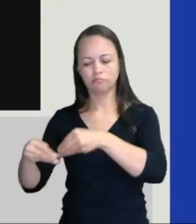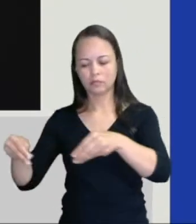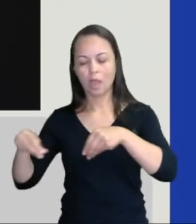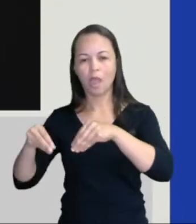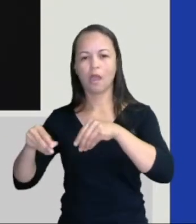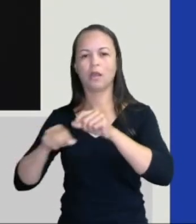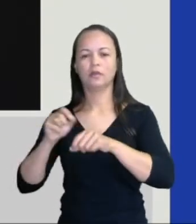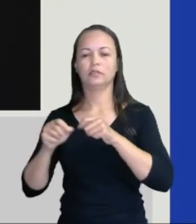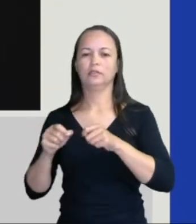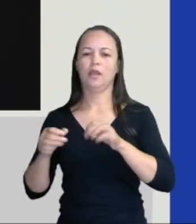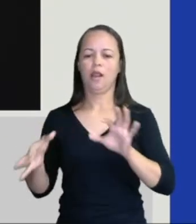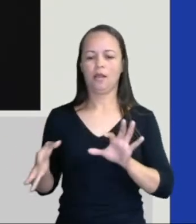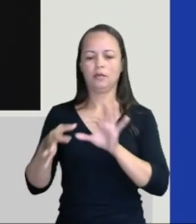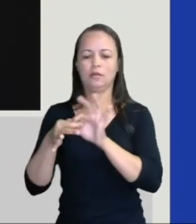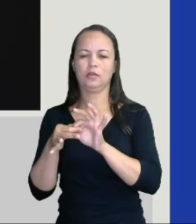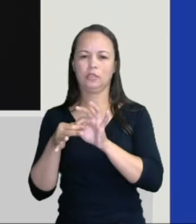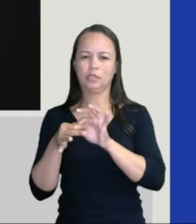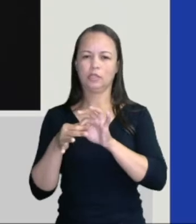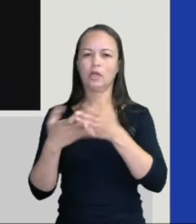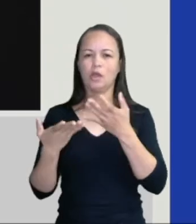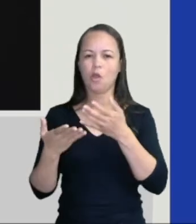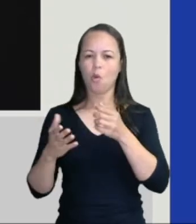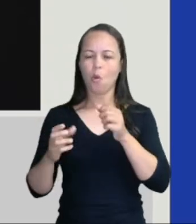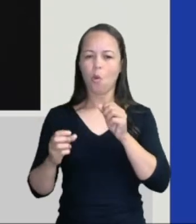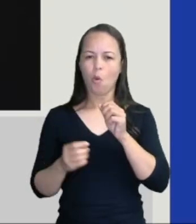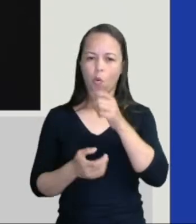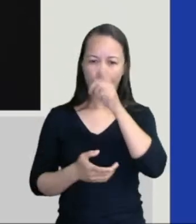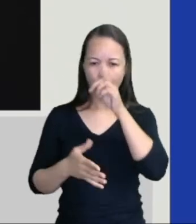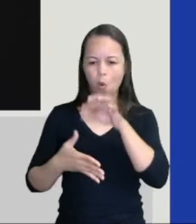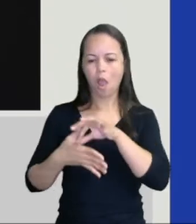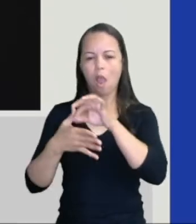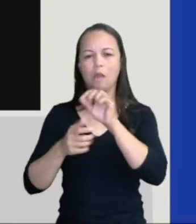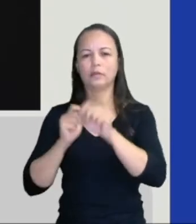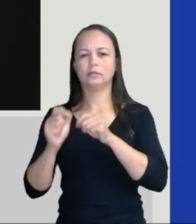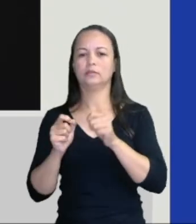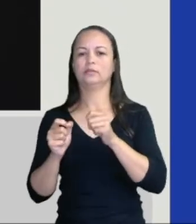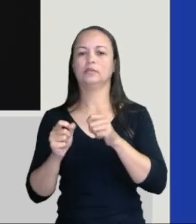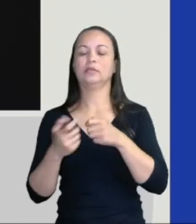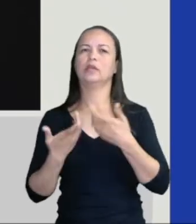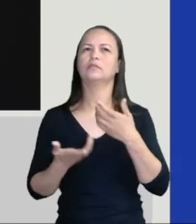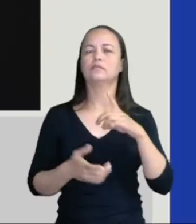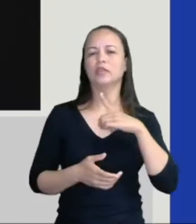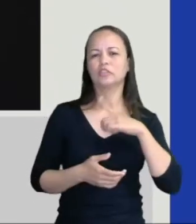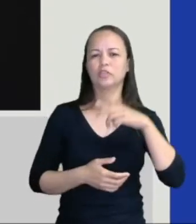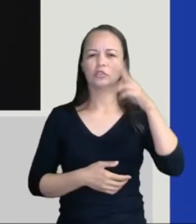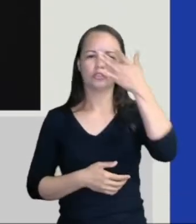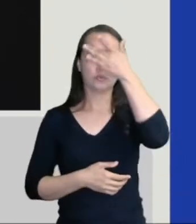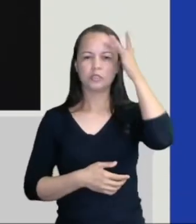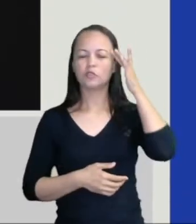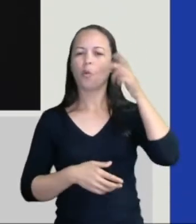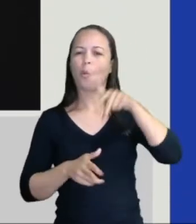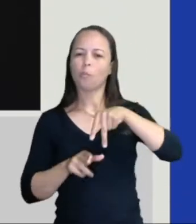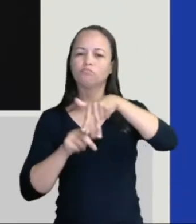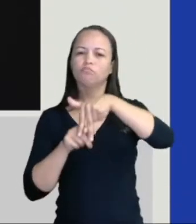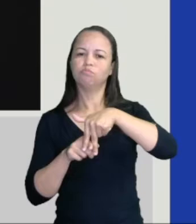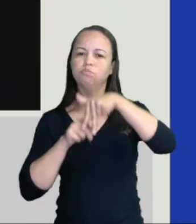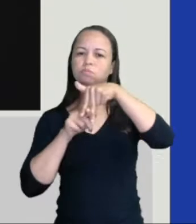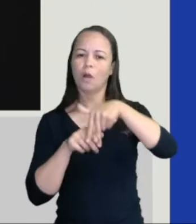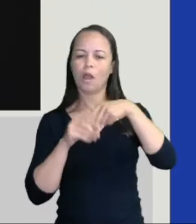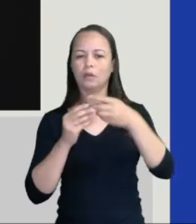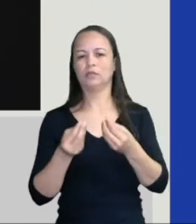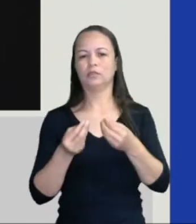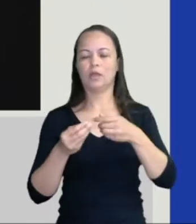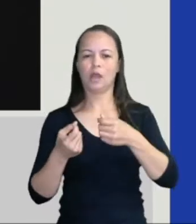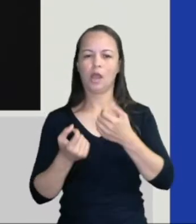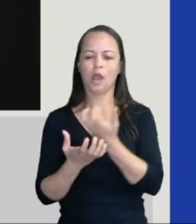Comitados, laços de lealdade, honra, guerreiros mais chefes militares. Aí entra a questão dos cavalheiros. Economia